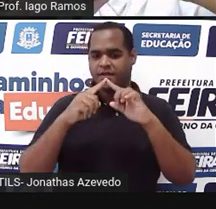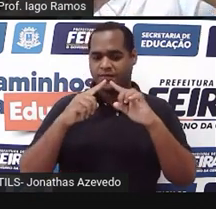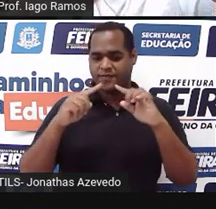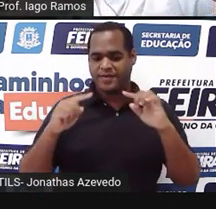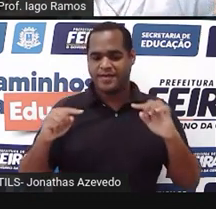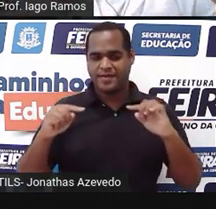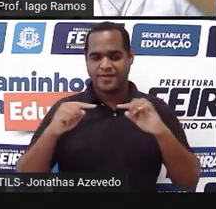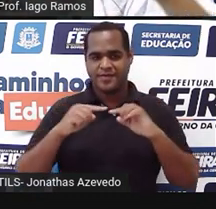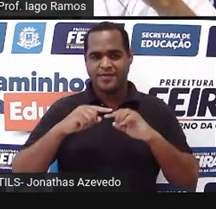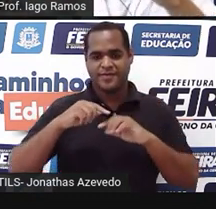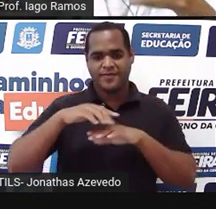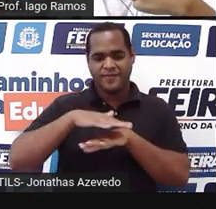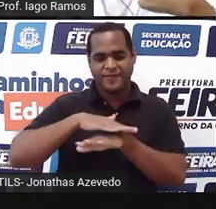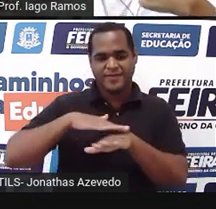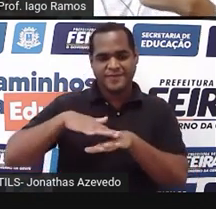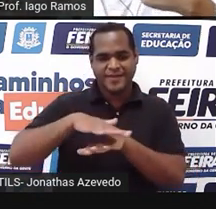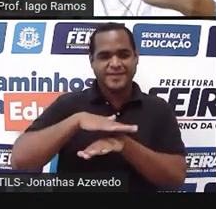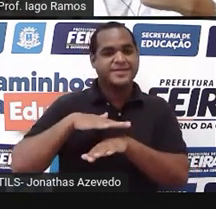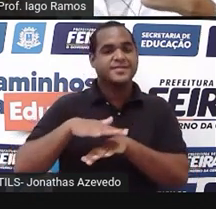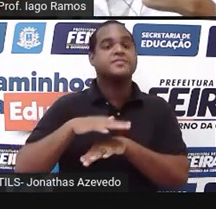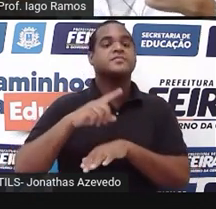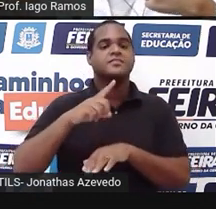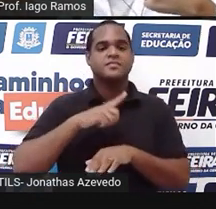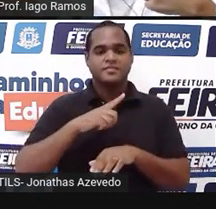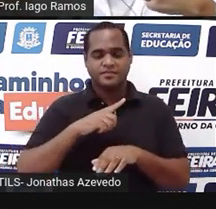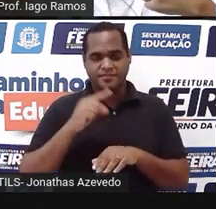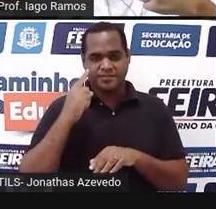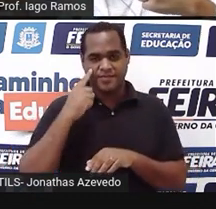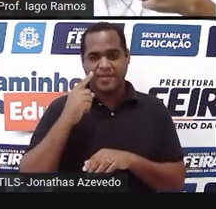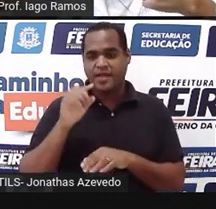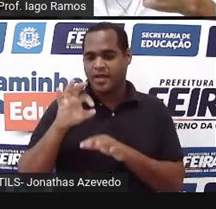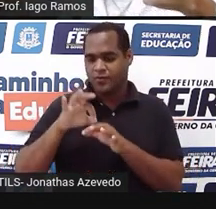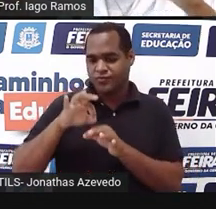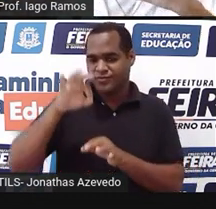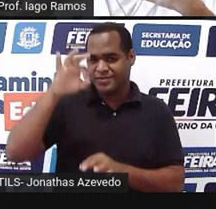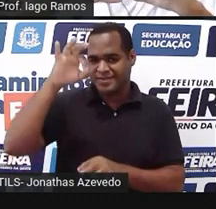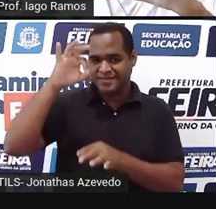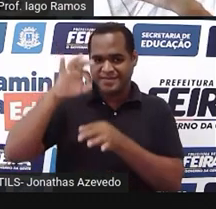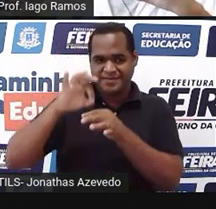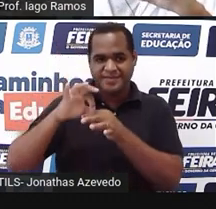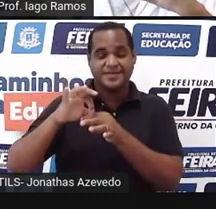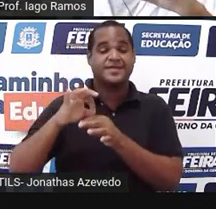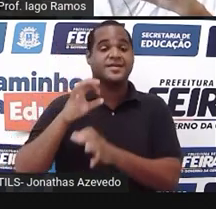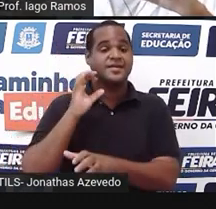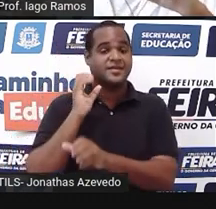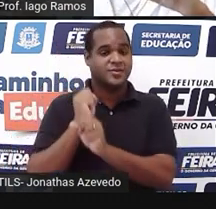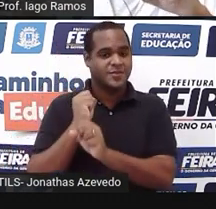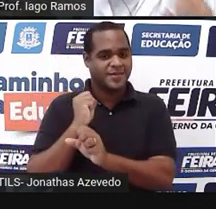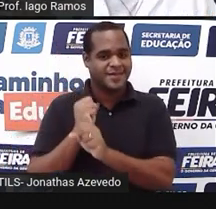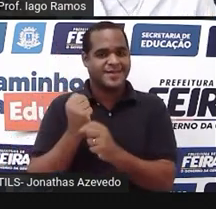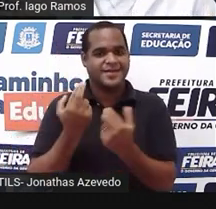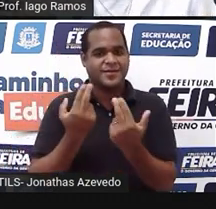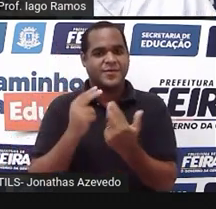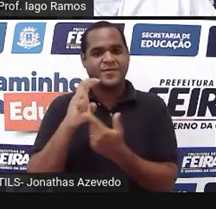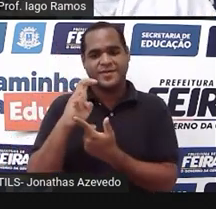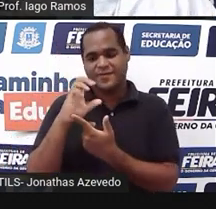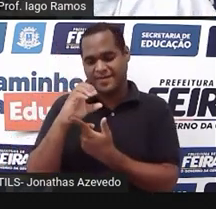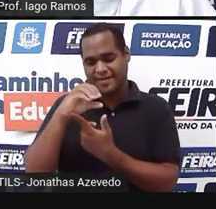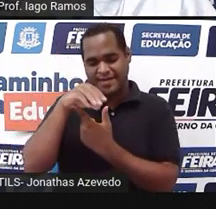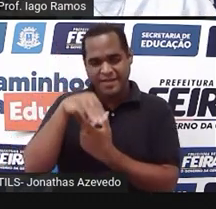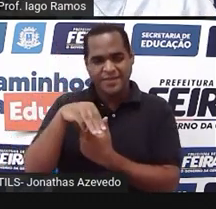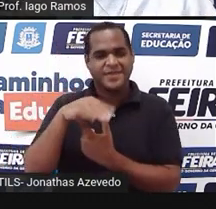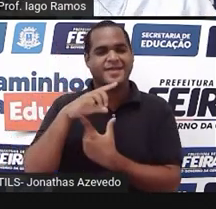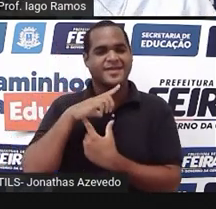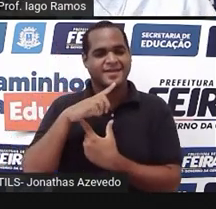ficar no chão àquela altura né da base Até a ponta de cima no triângulo continua sendo os 5